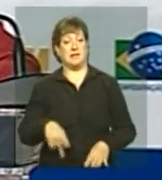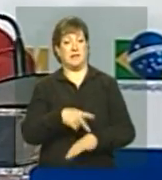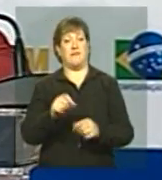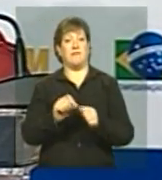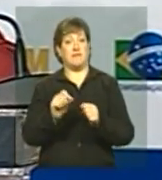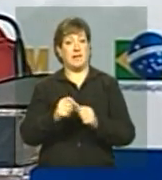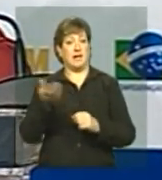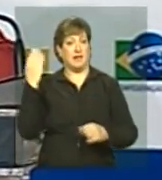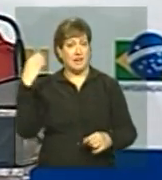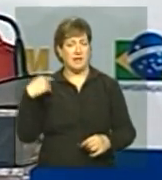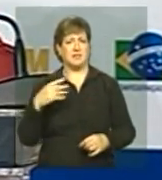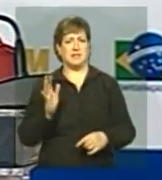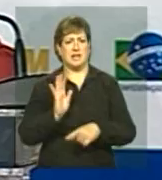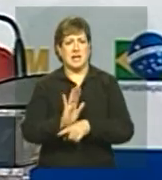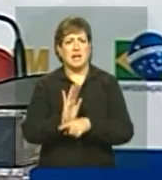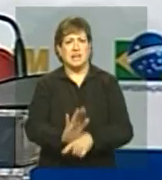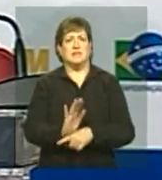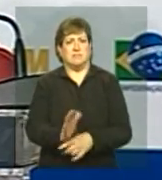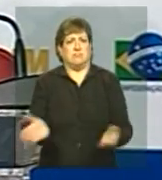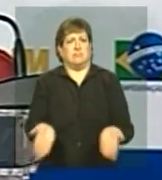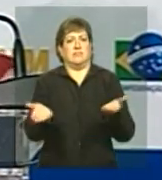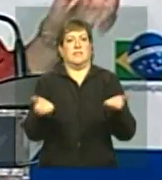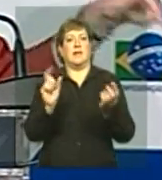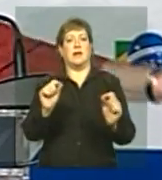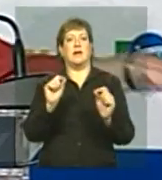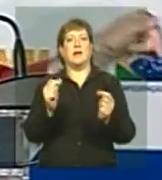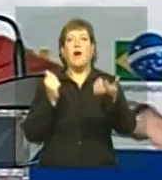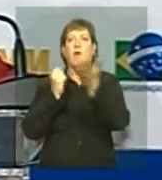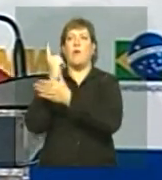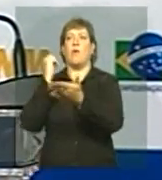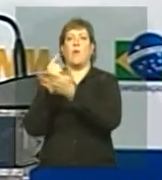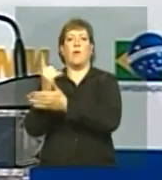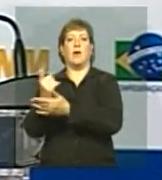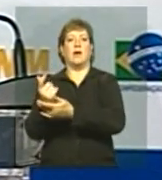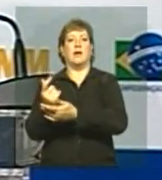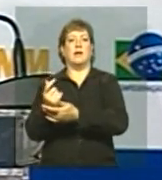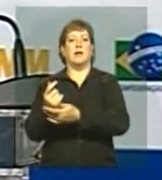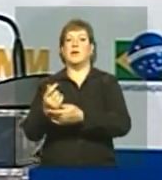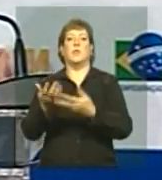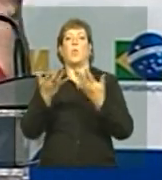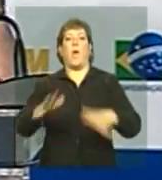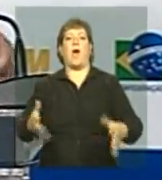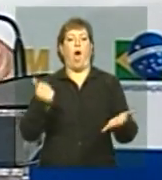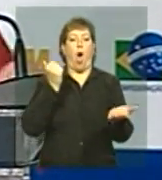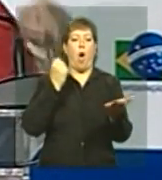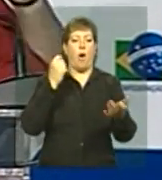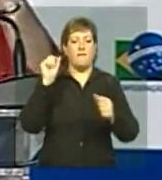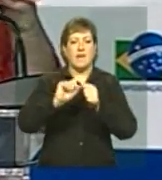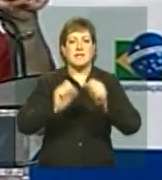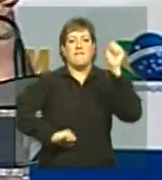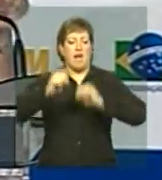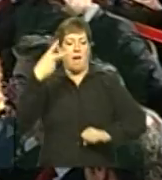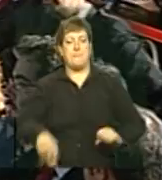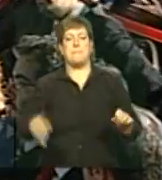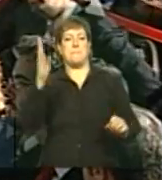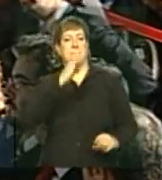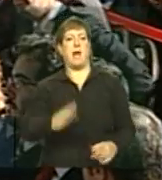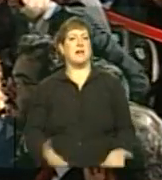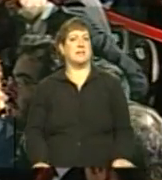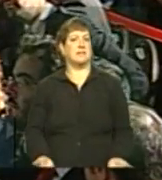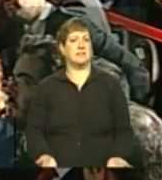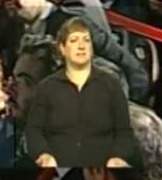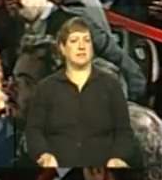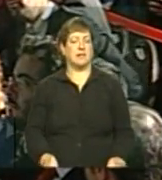incentivo à importação contra a produção local. Era como se nós